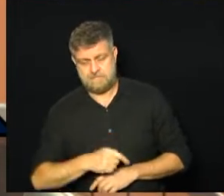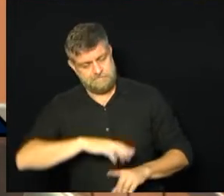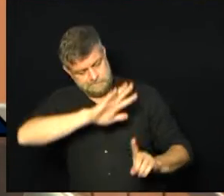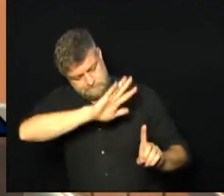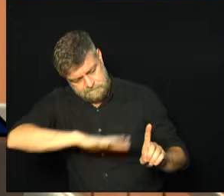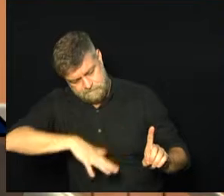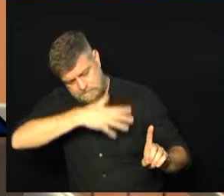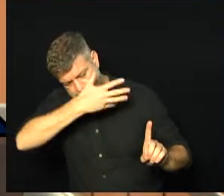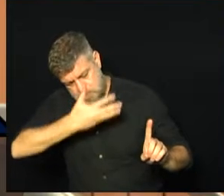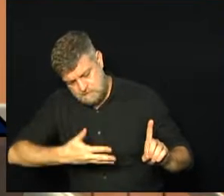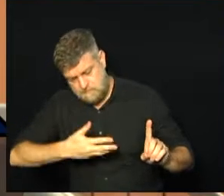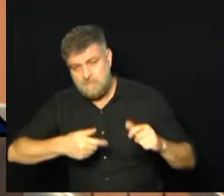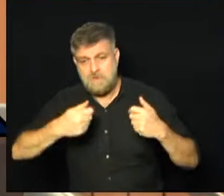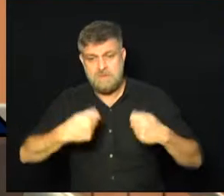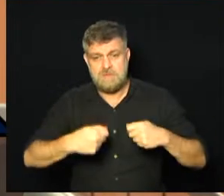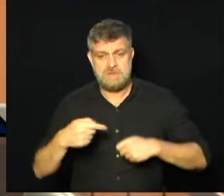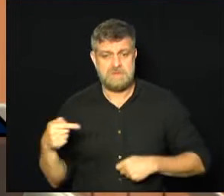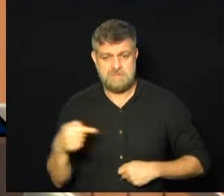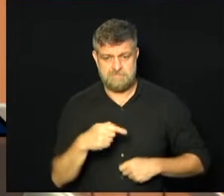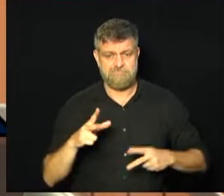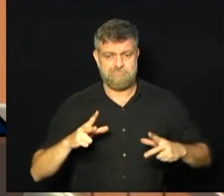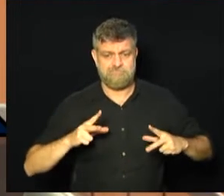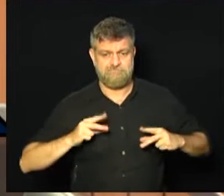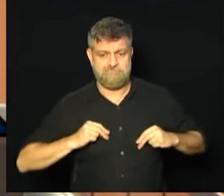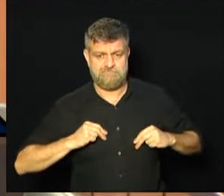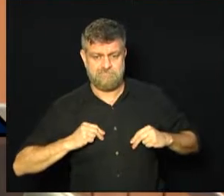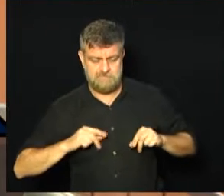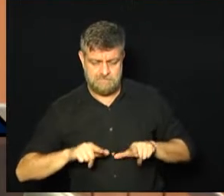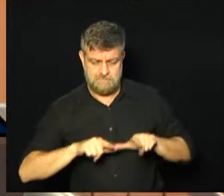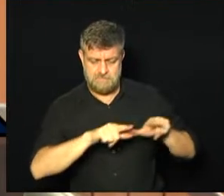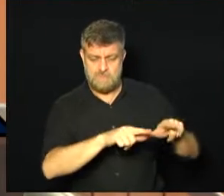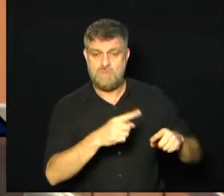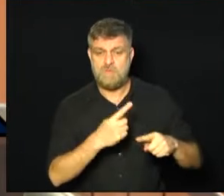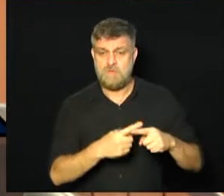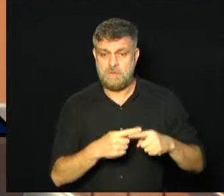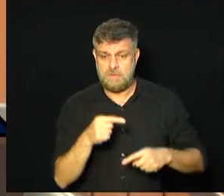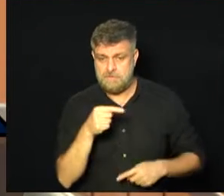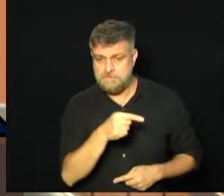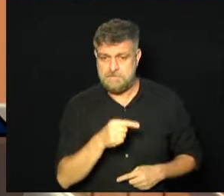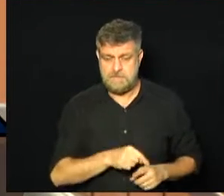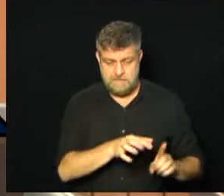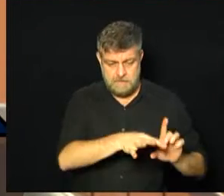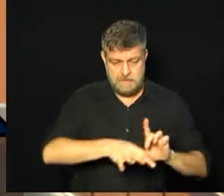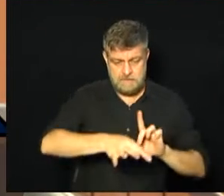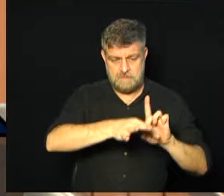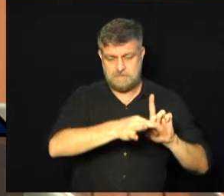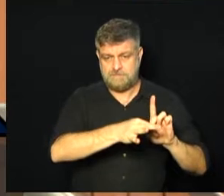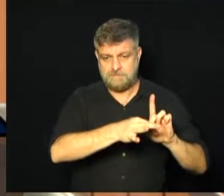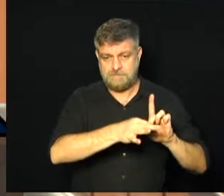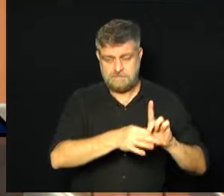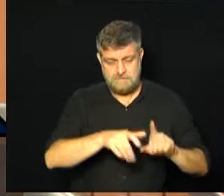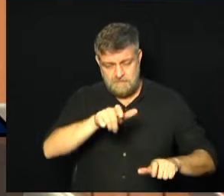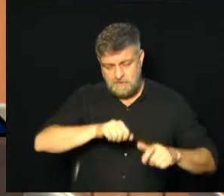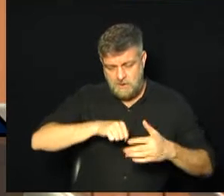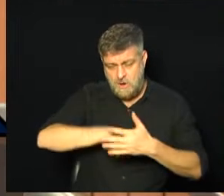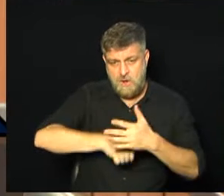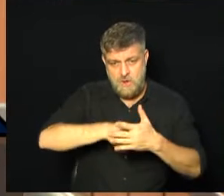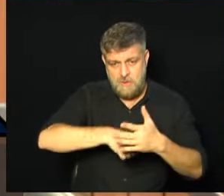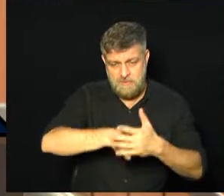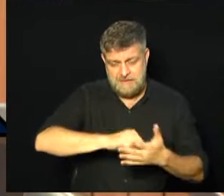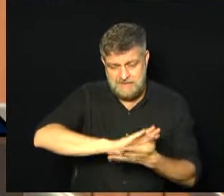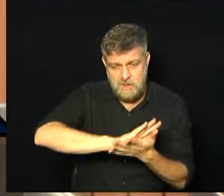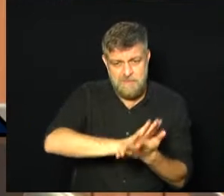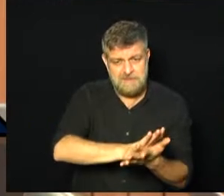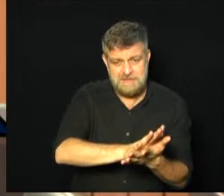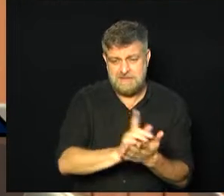reconhecida, ela é meritória, principalmente porque está do lado daqueles que combatem qualquer tipo de opressão,